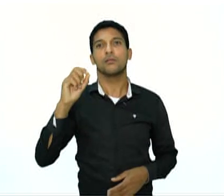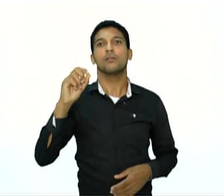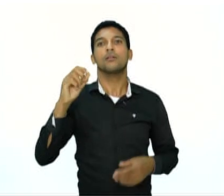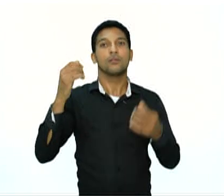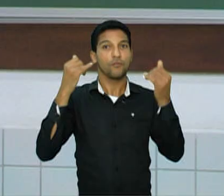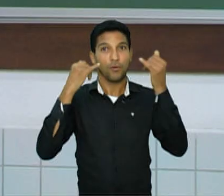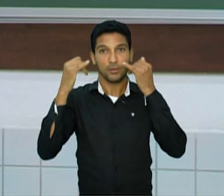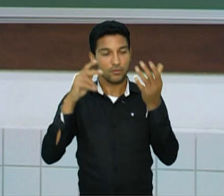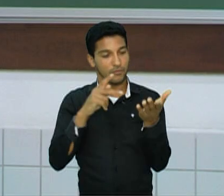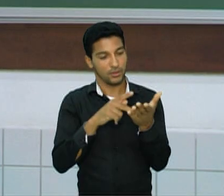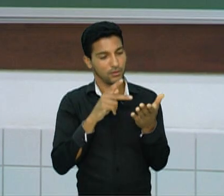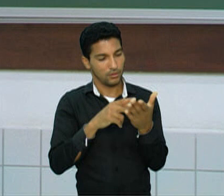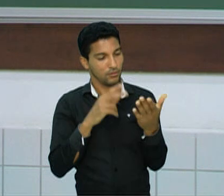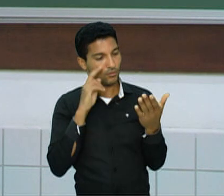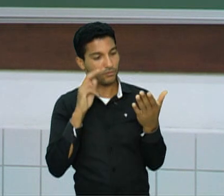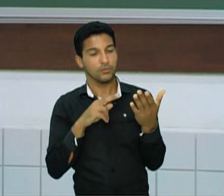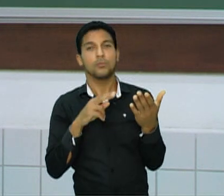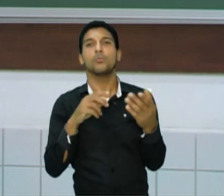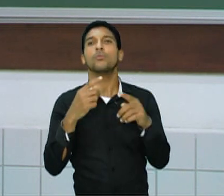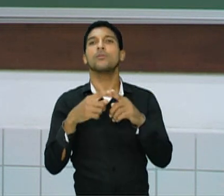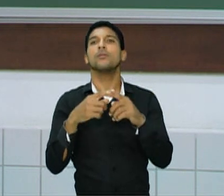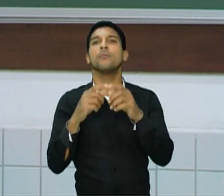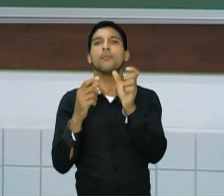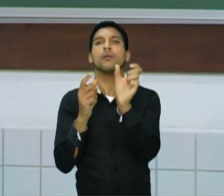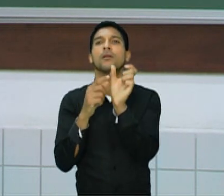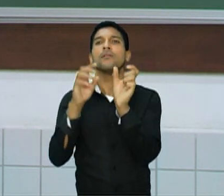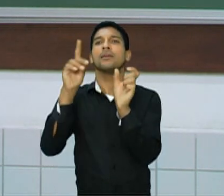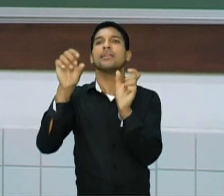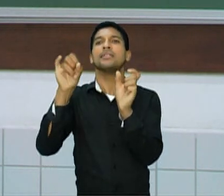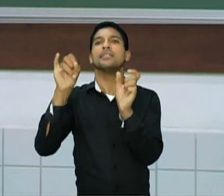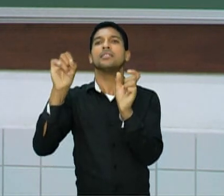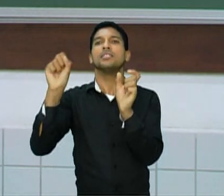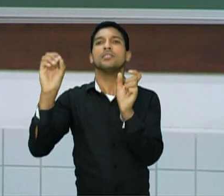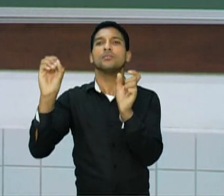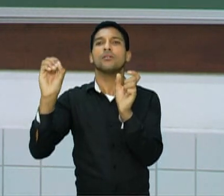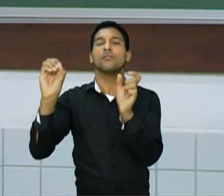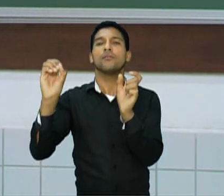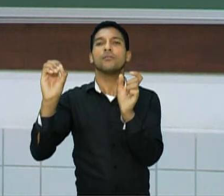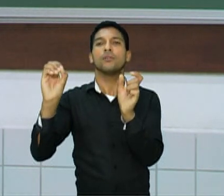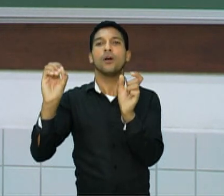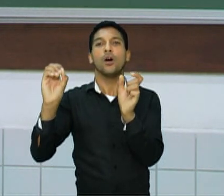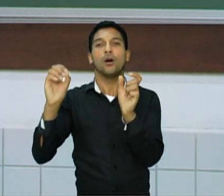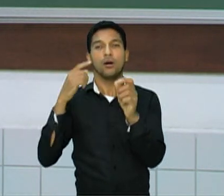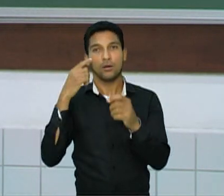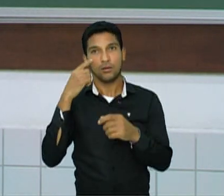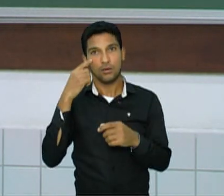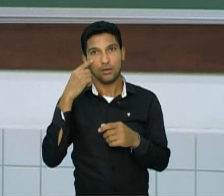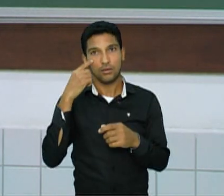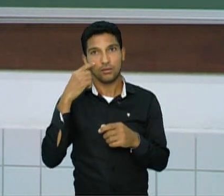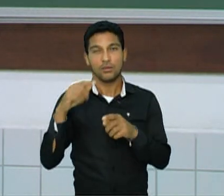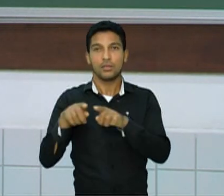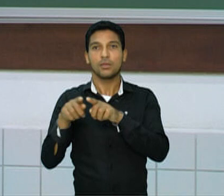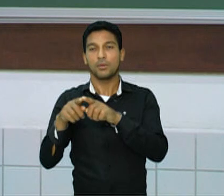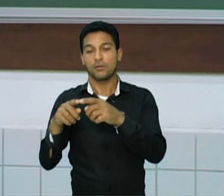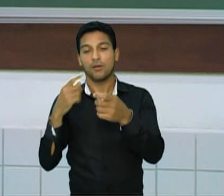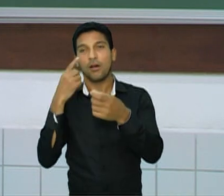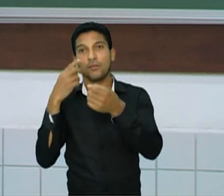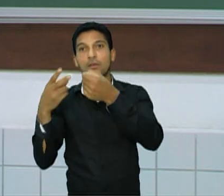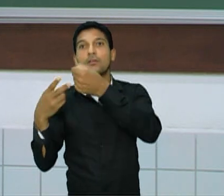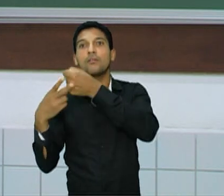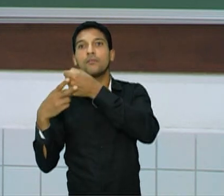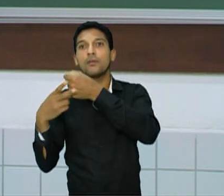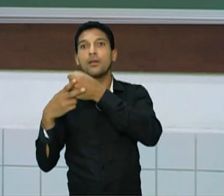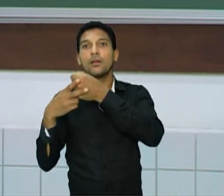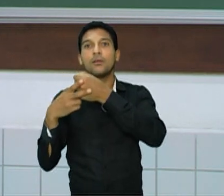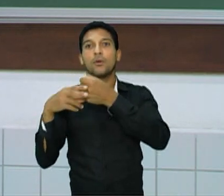Tenha certeza disso. Aqui, então, o que você tem que observar? Ó, o verbo ali, e na outra também tinha verbo, que tem o